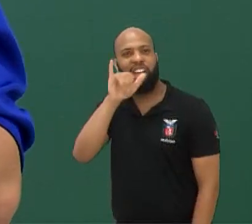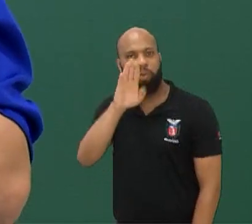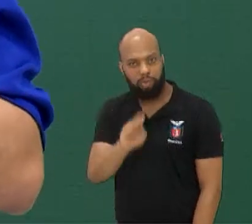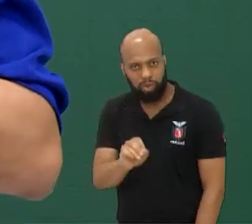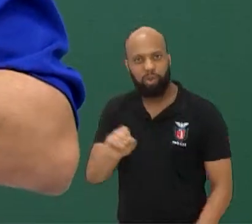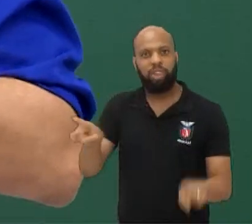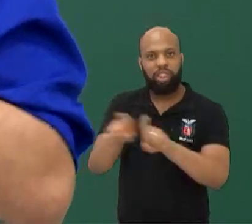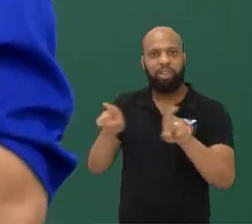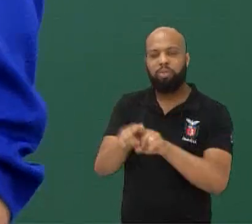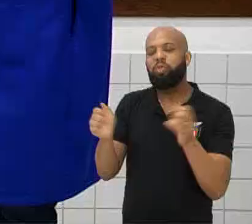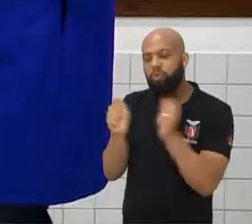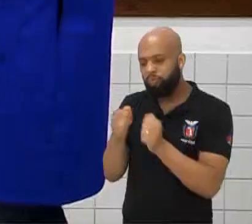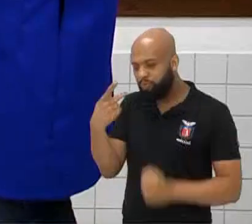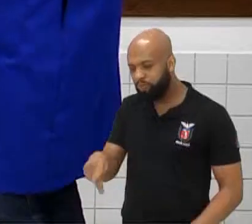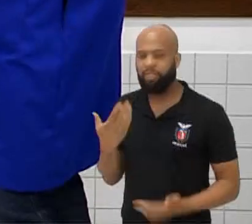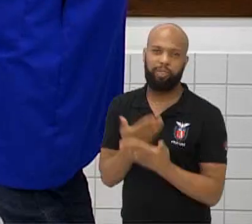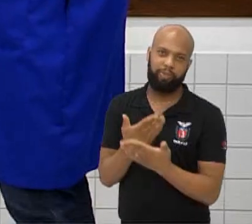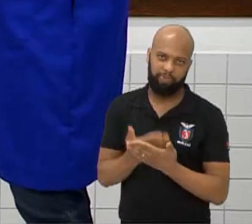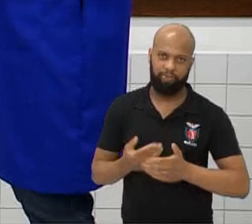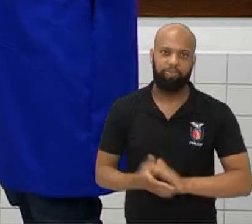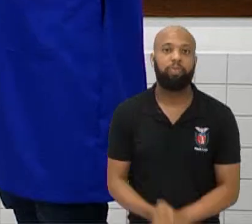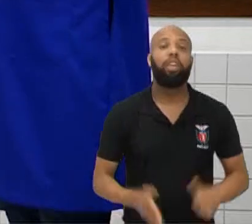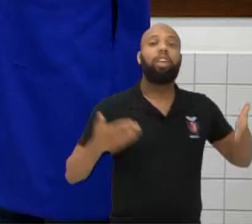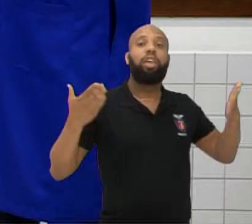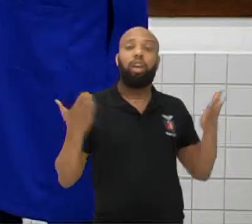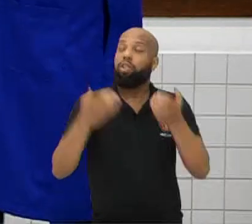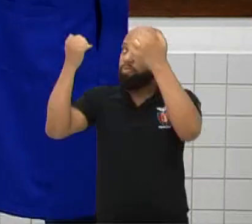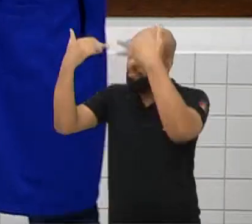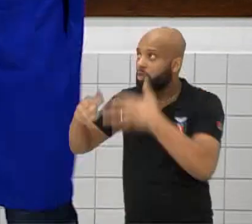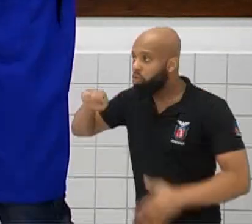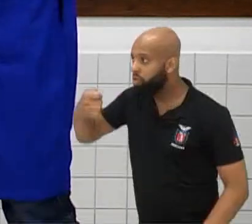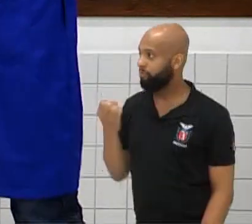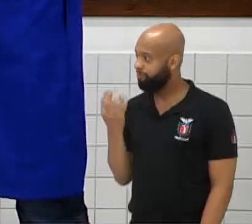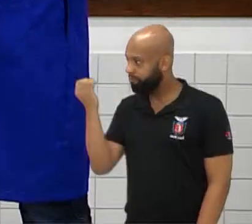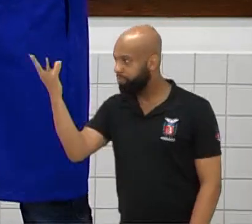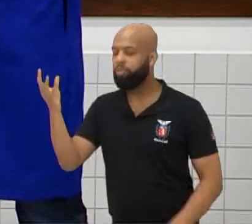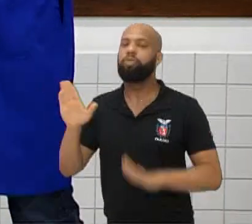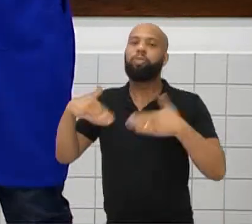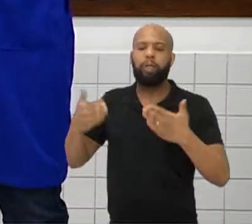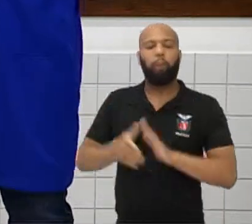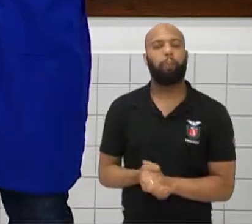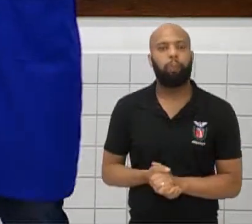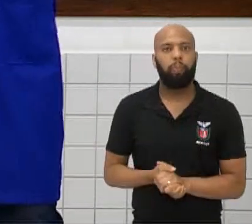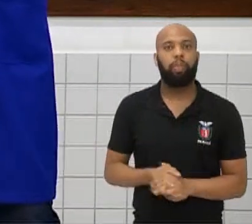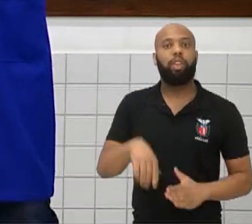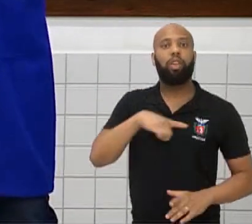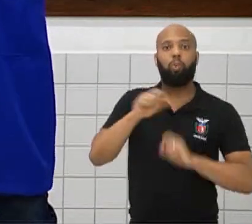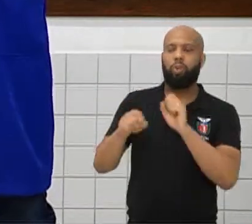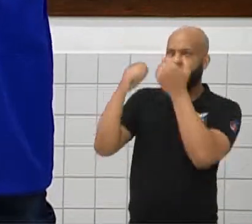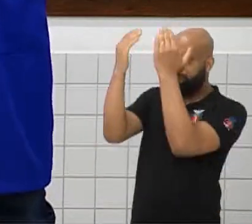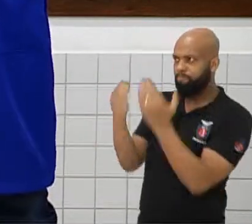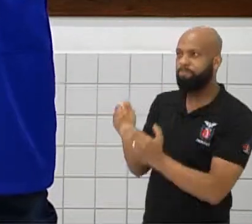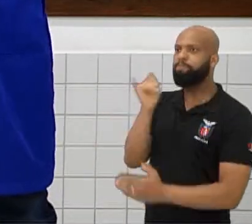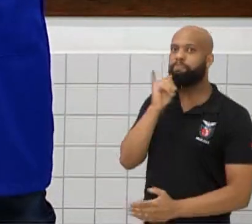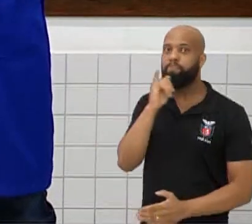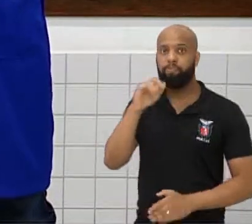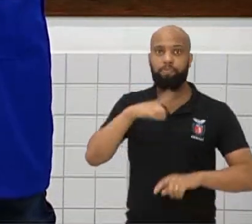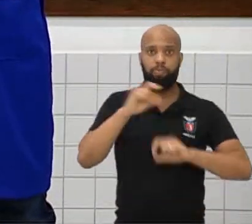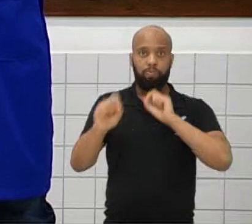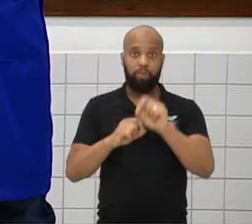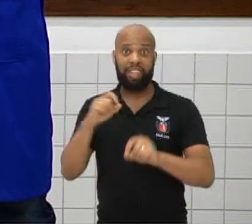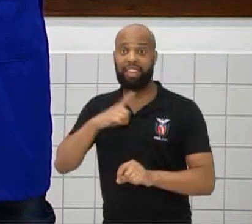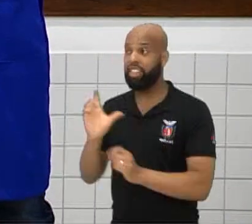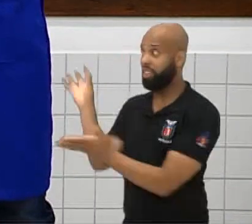estar na aula aí junto com a gente. Então, falando sobre essa viagem, Rodrigo, avalie você transferir toda a